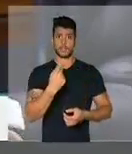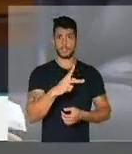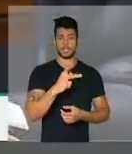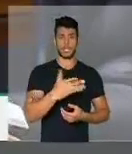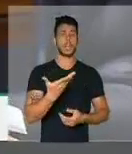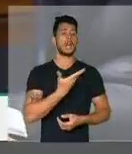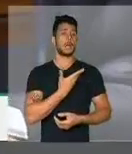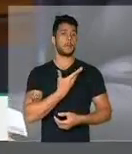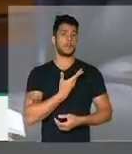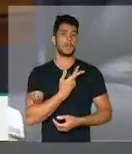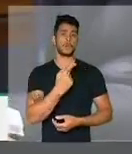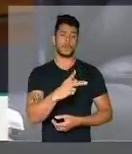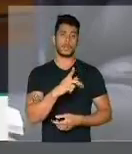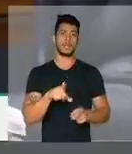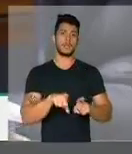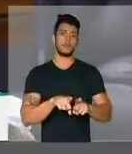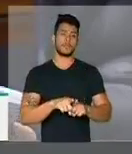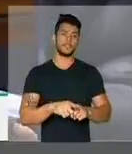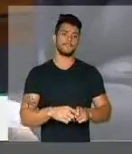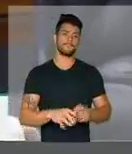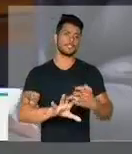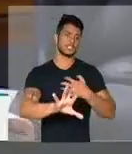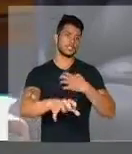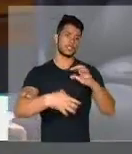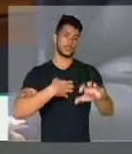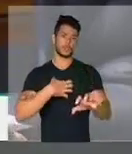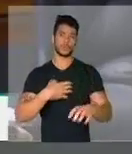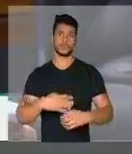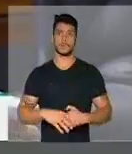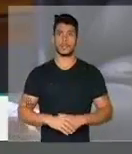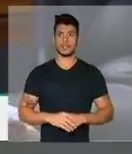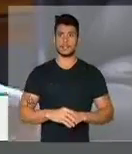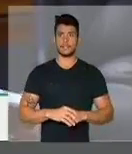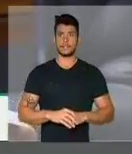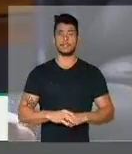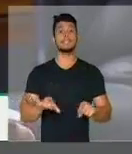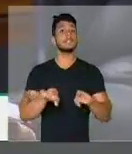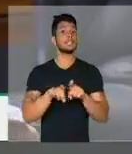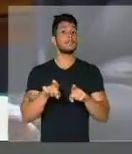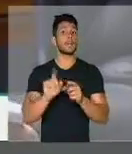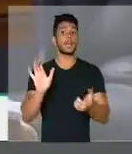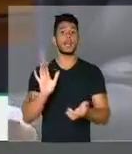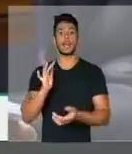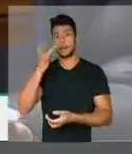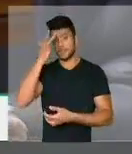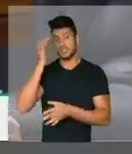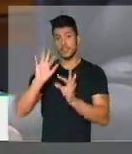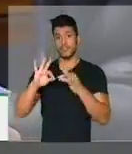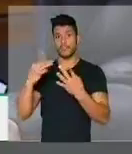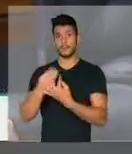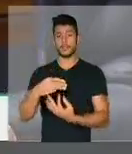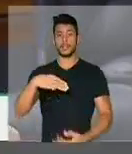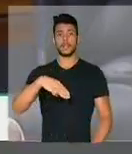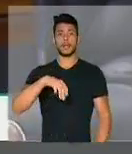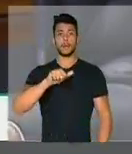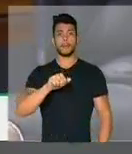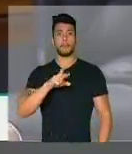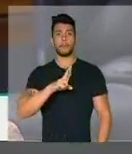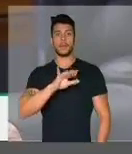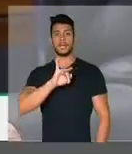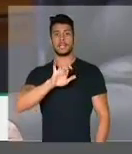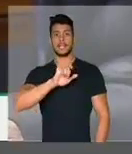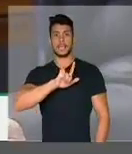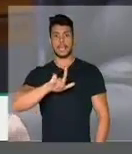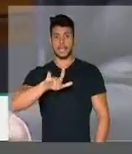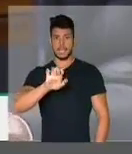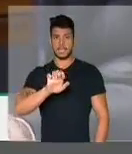amigos e companheiros de Marielle Franco, que viu tomado sua